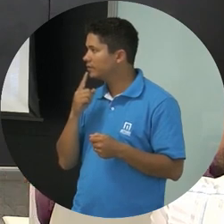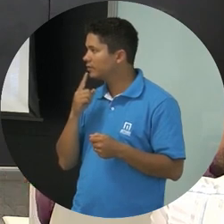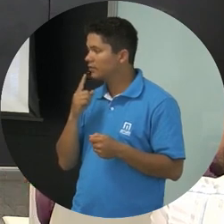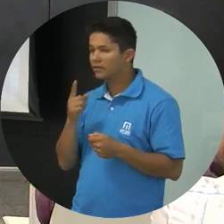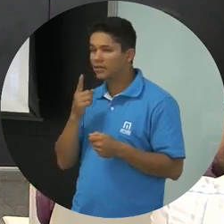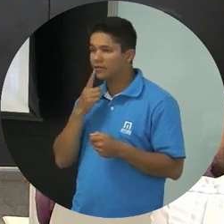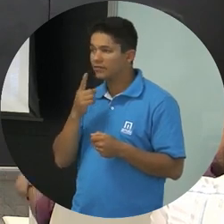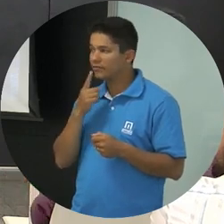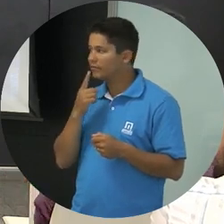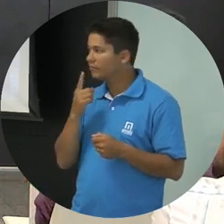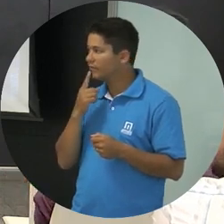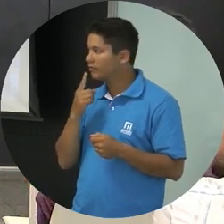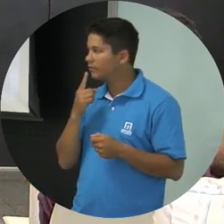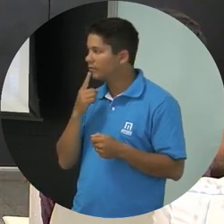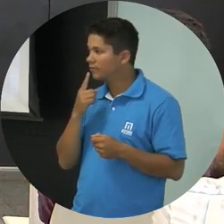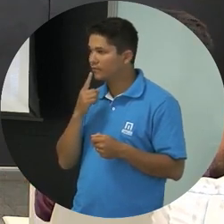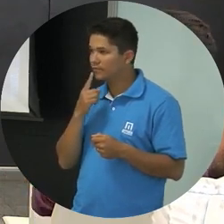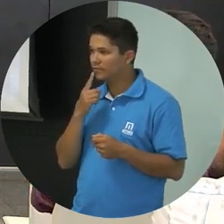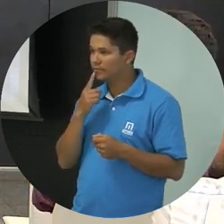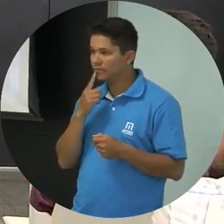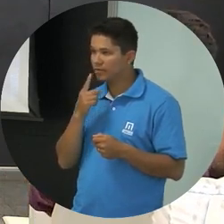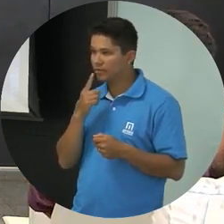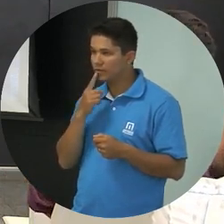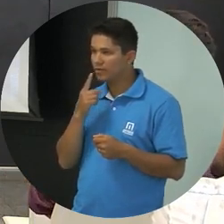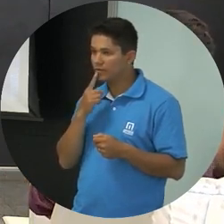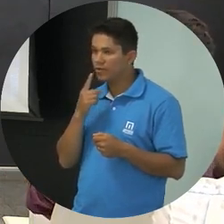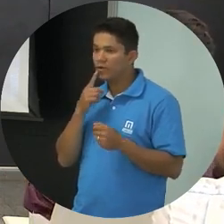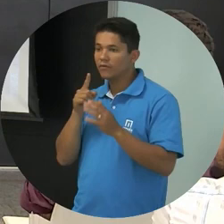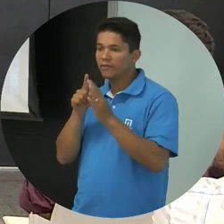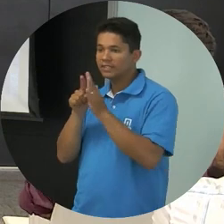Agora é para perguntar. Tá bom.